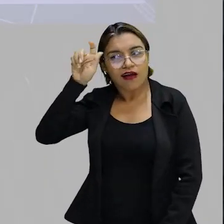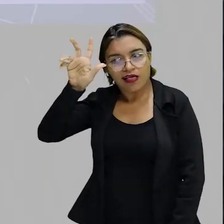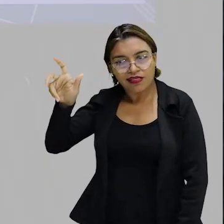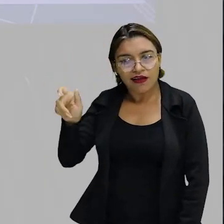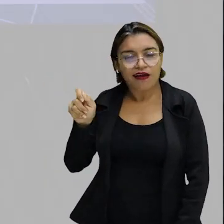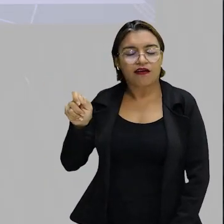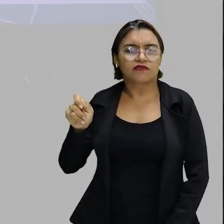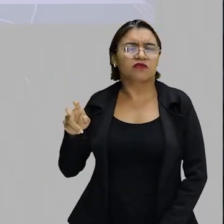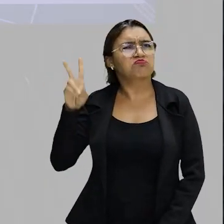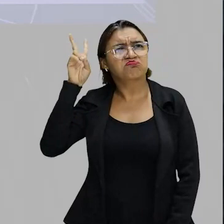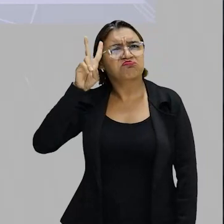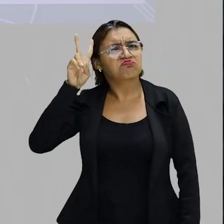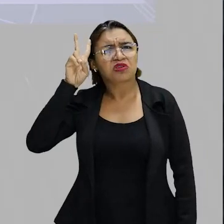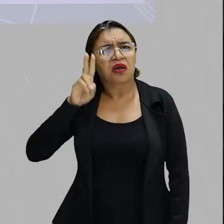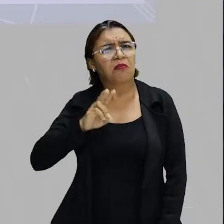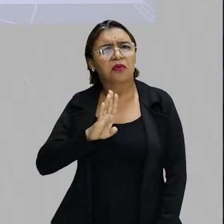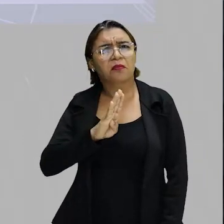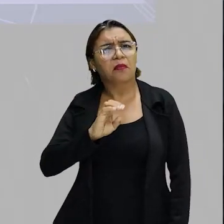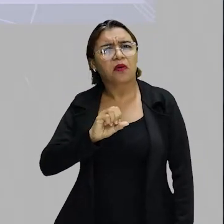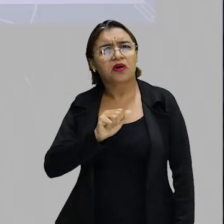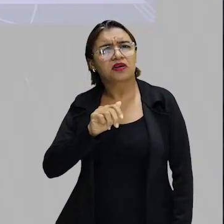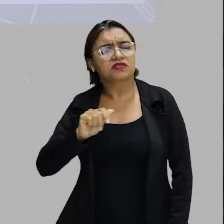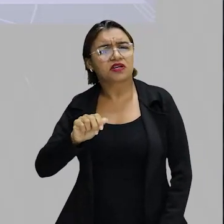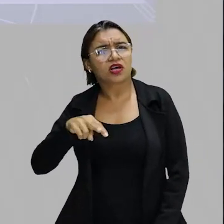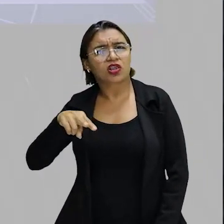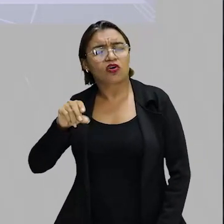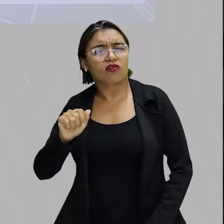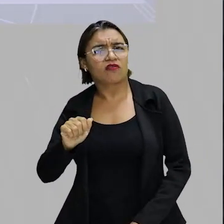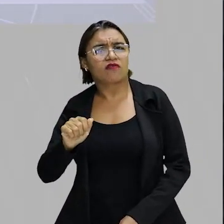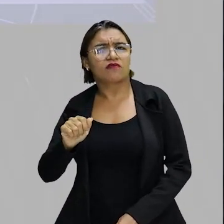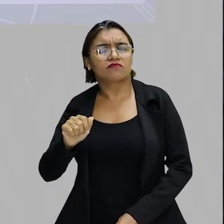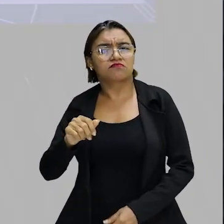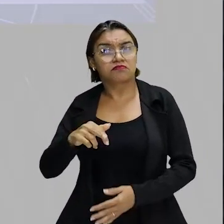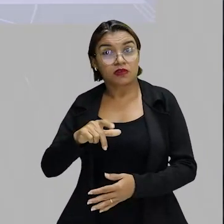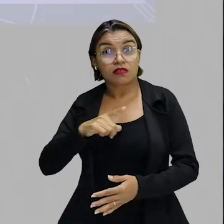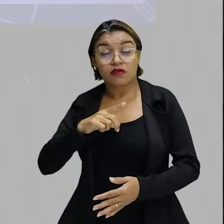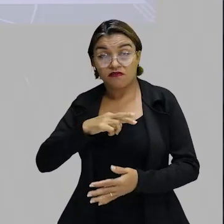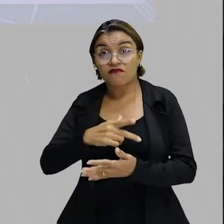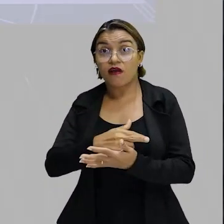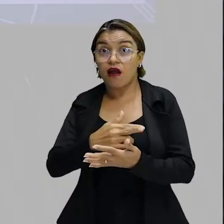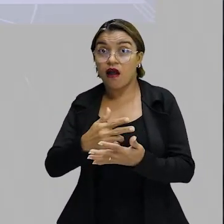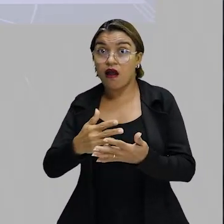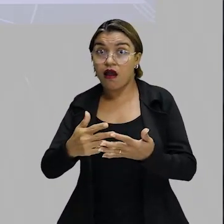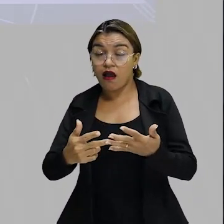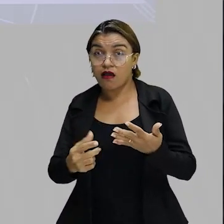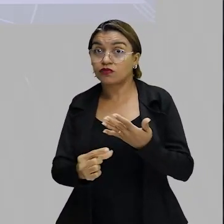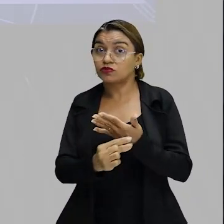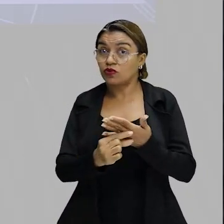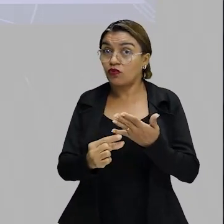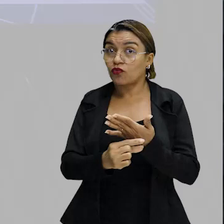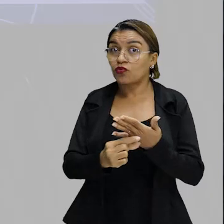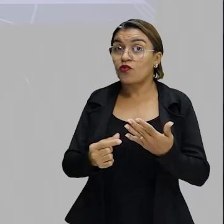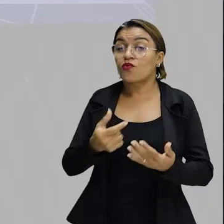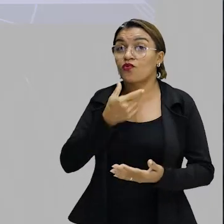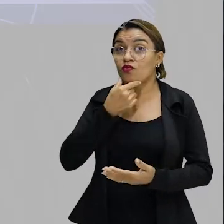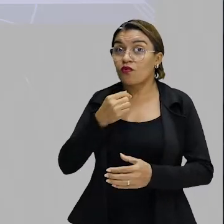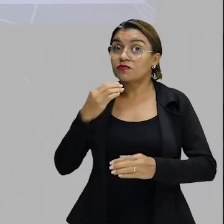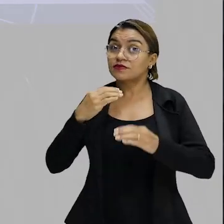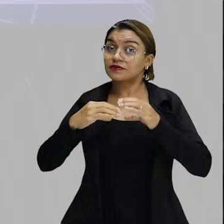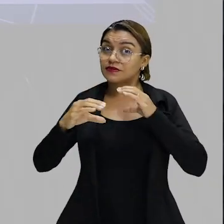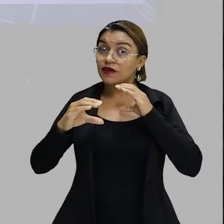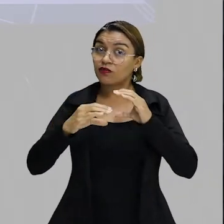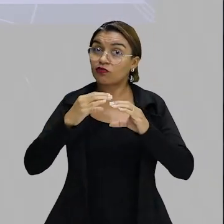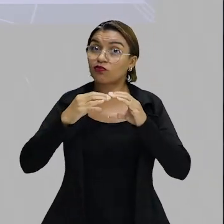nada de bossa nova. João Bosco, João Gilberto, são